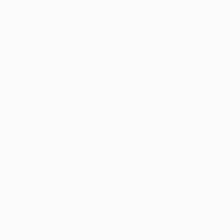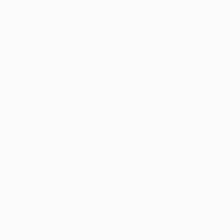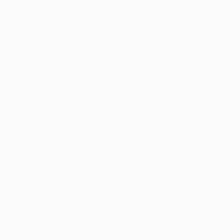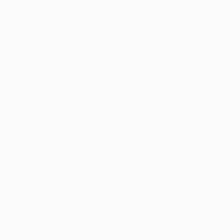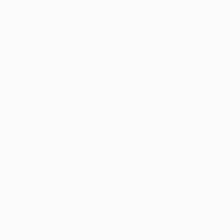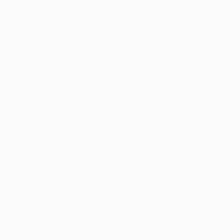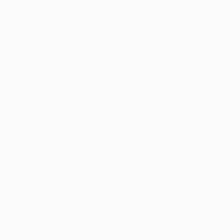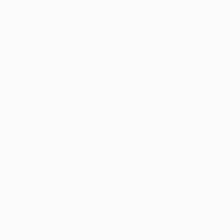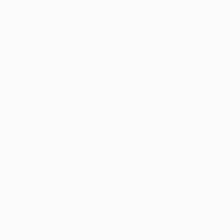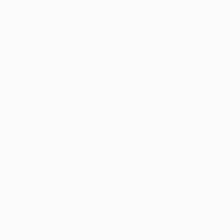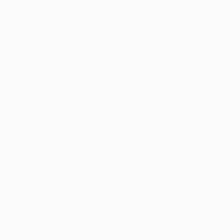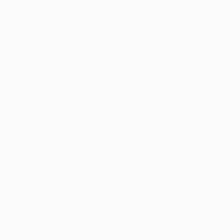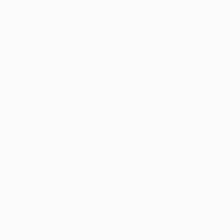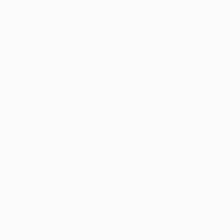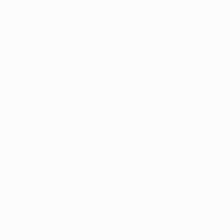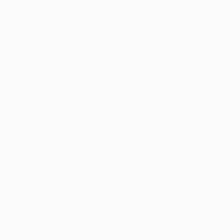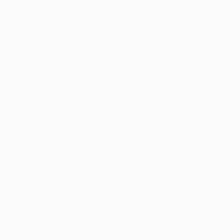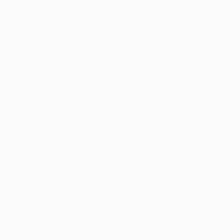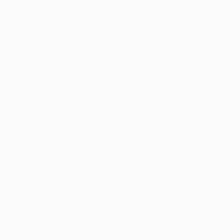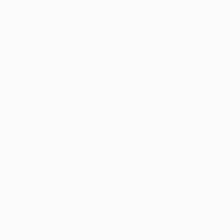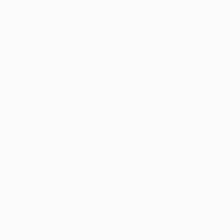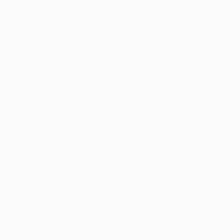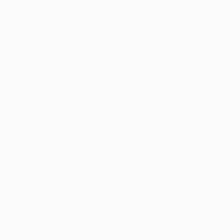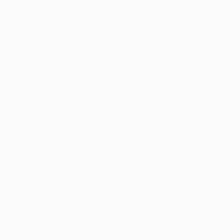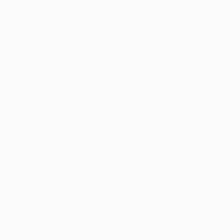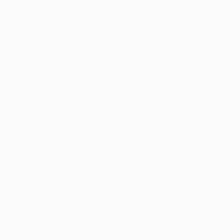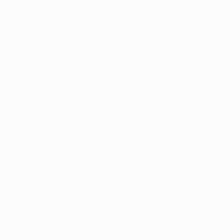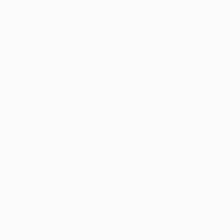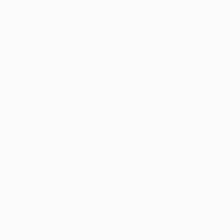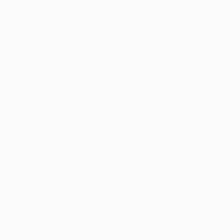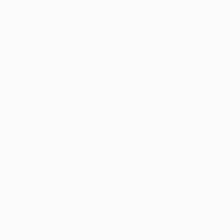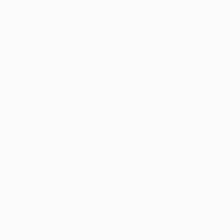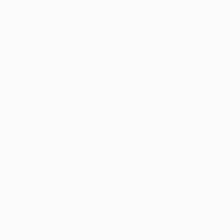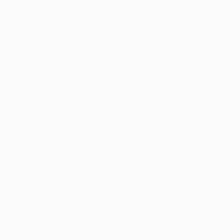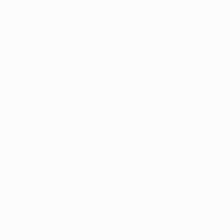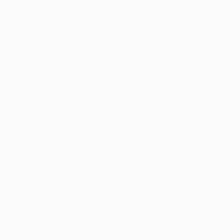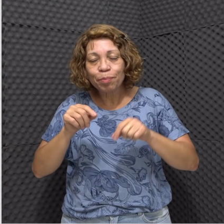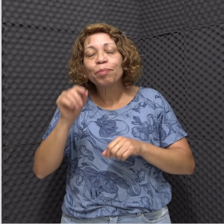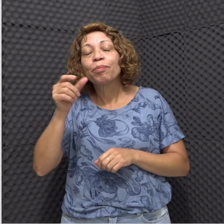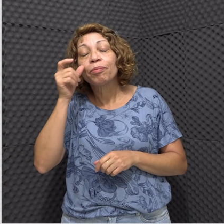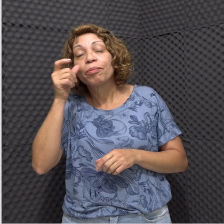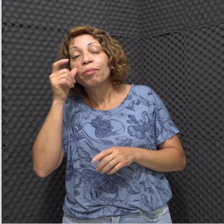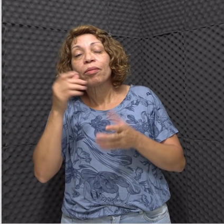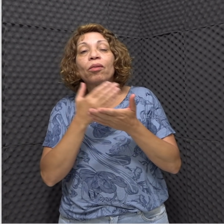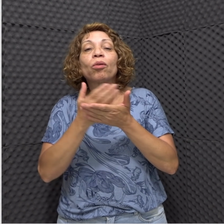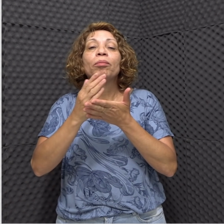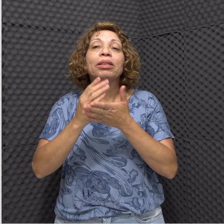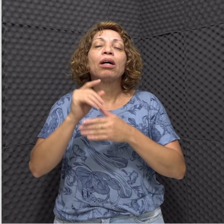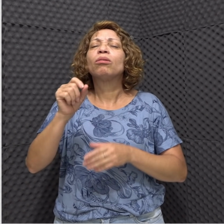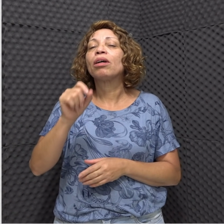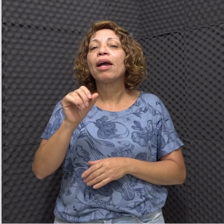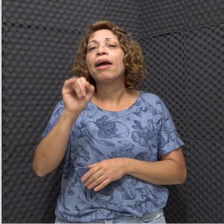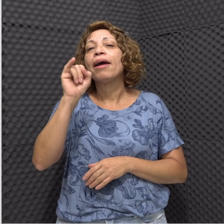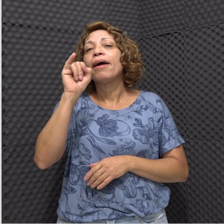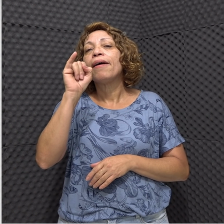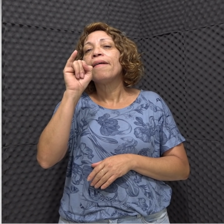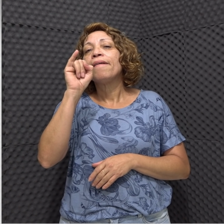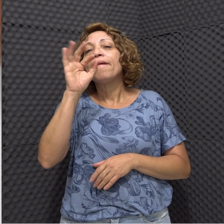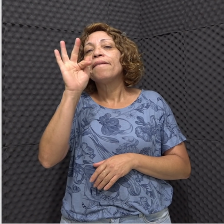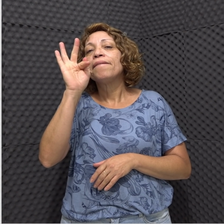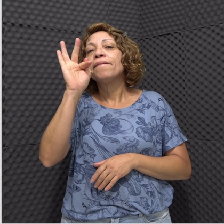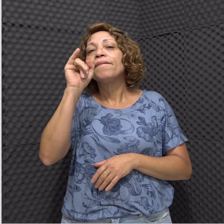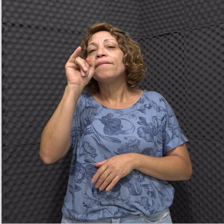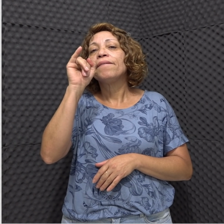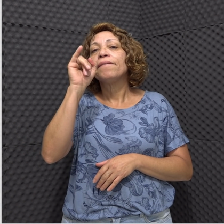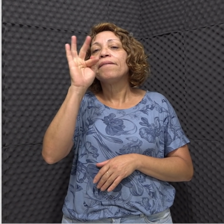ok? Continuando na tela, agora eu quero que você veja as espécies de conjuntos e dentre elas nós vamos começar pelo conjunto